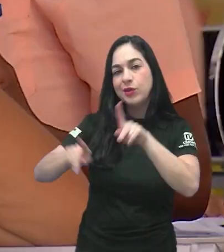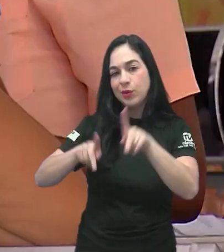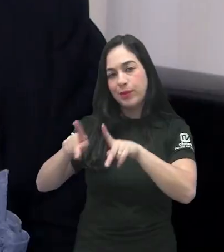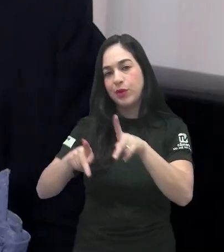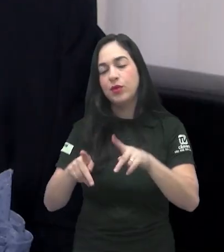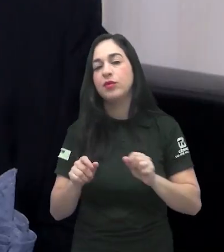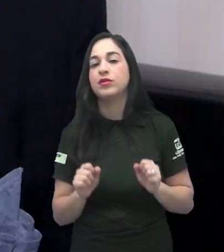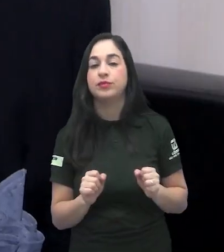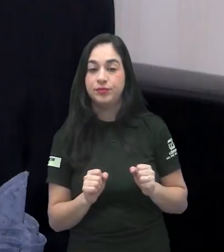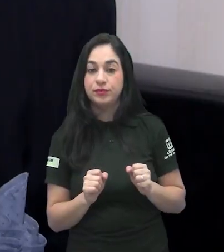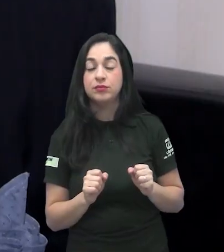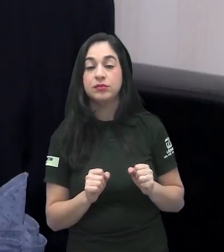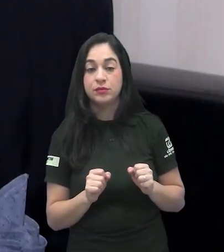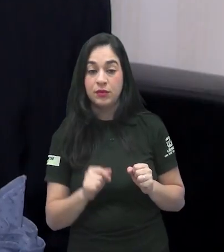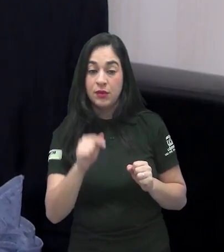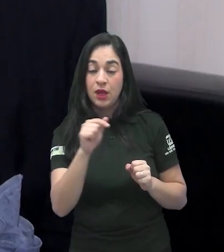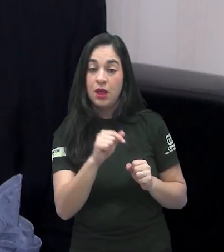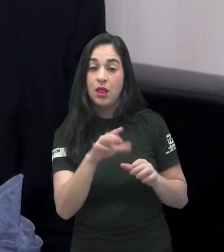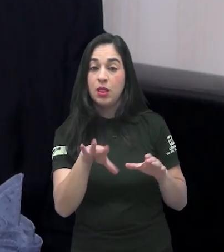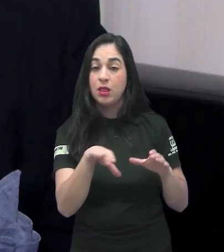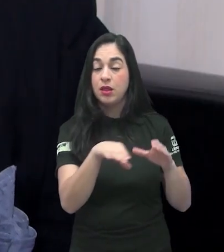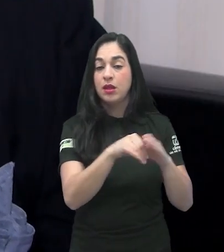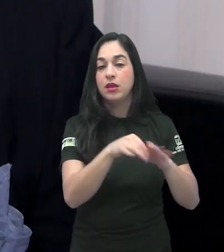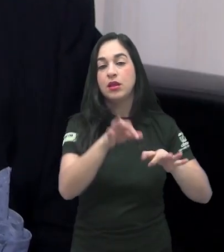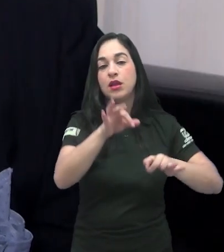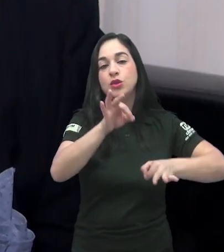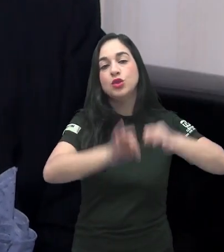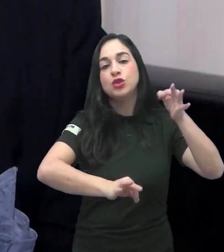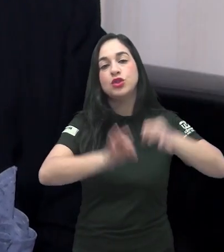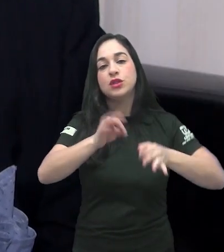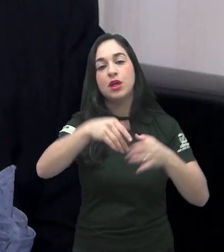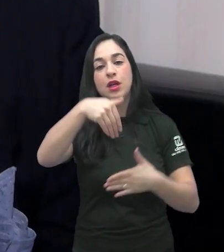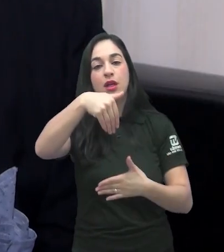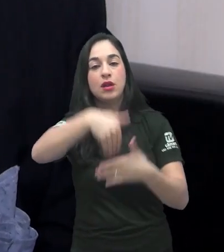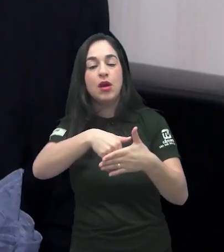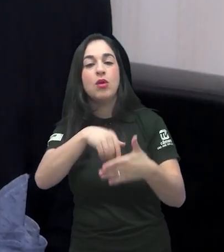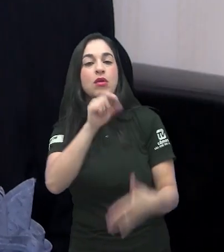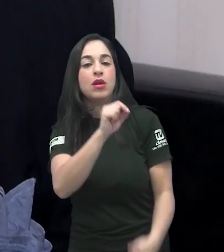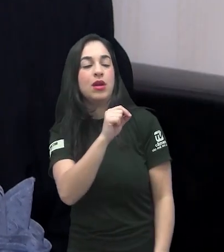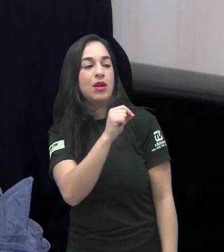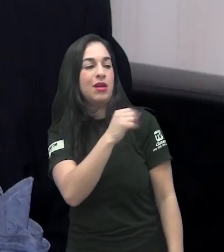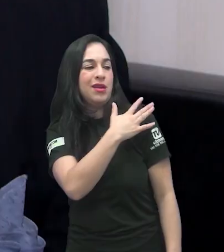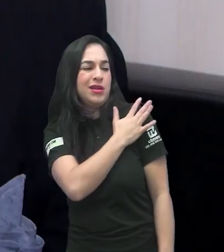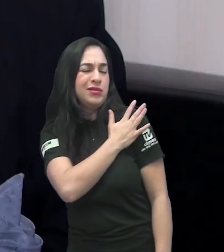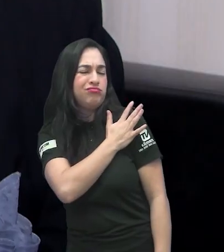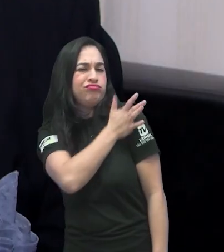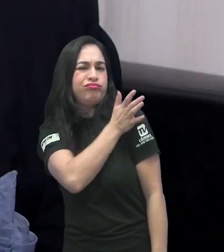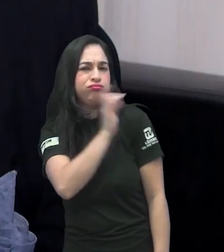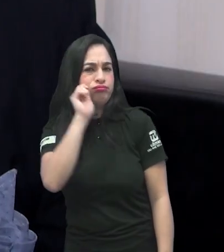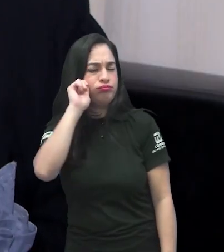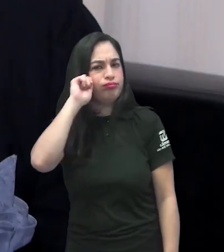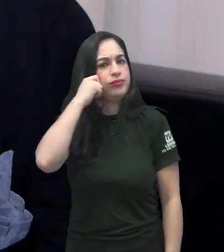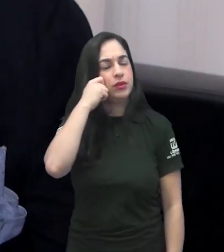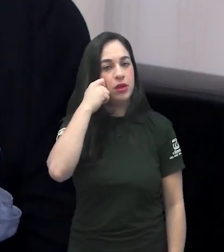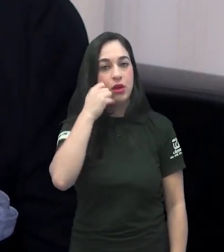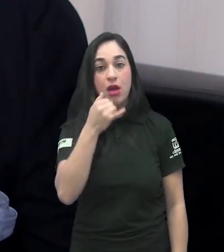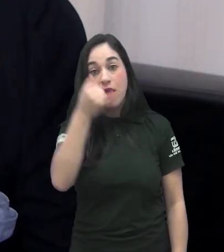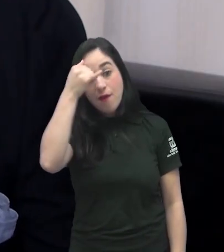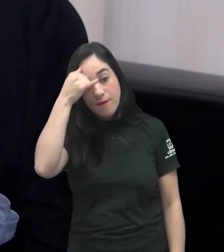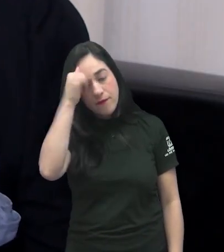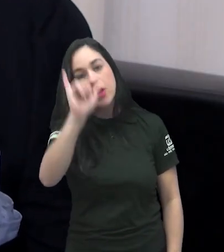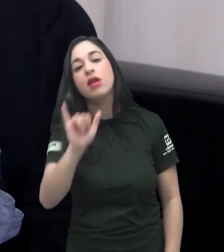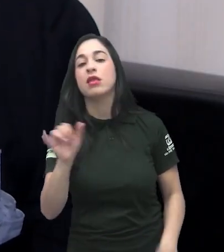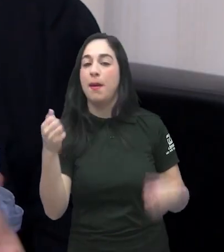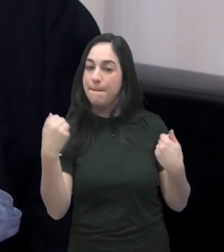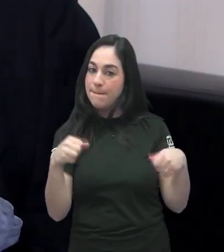população. O que a gente precisa fazer é, dentro da justiça eleitoral, combater o racismo estrutural. É fazer com que